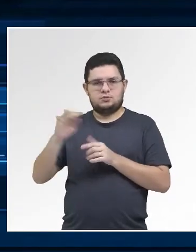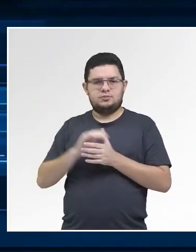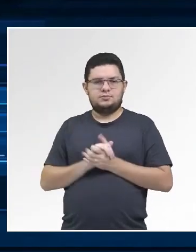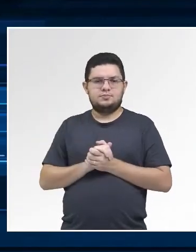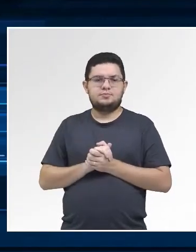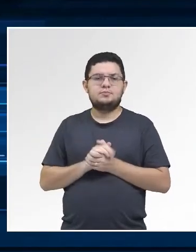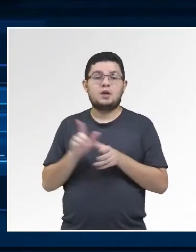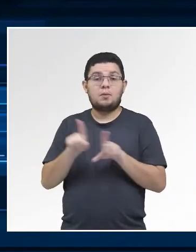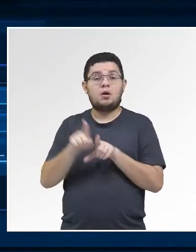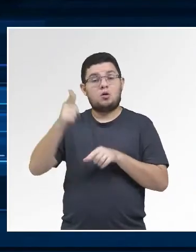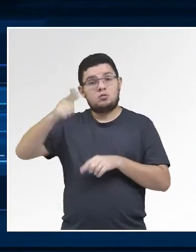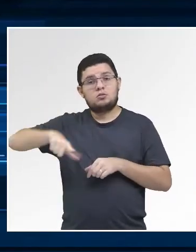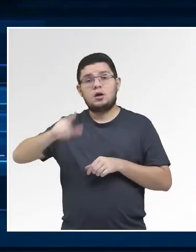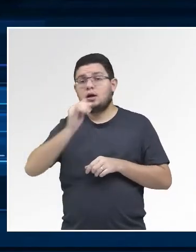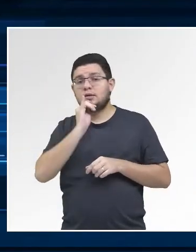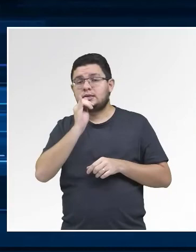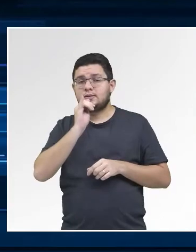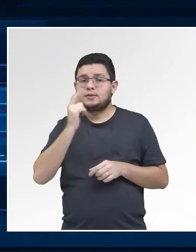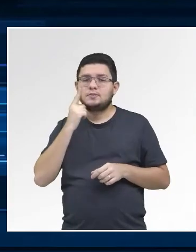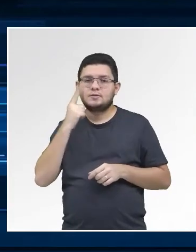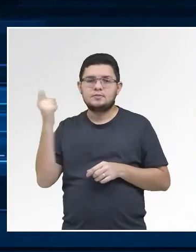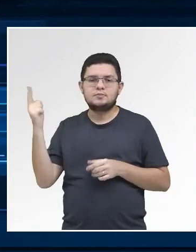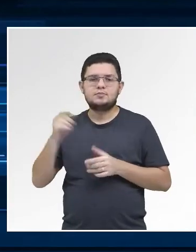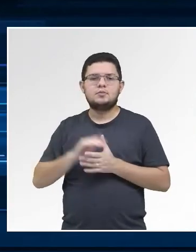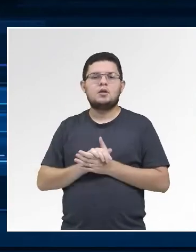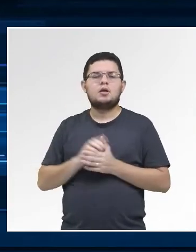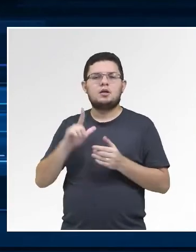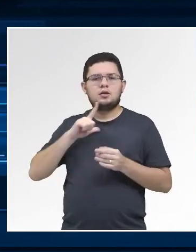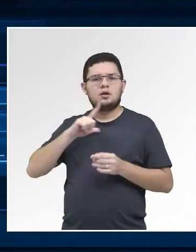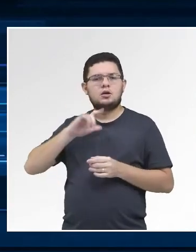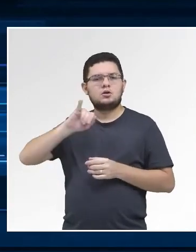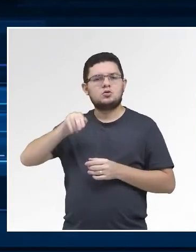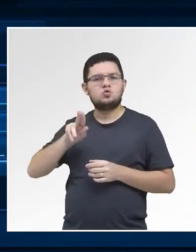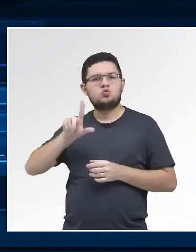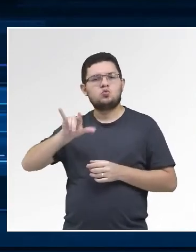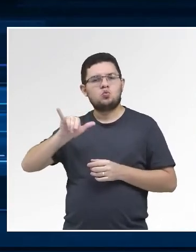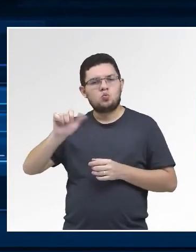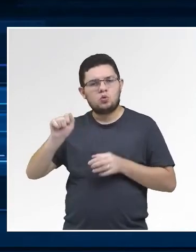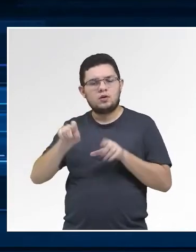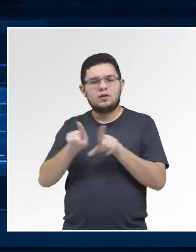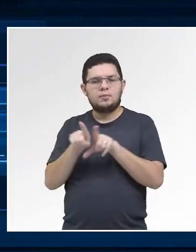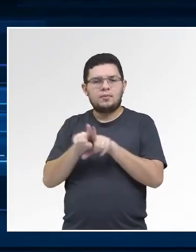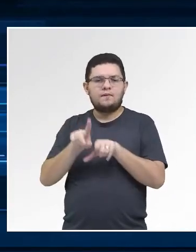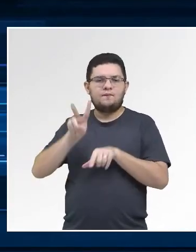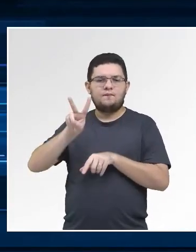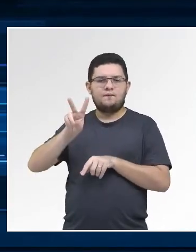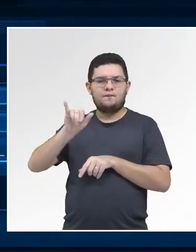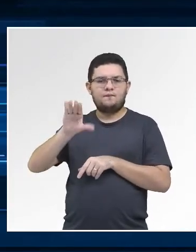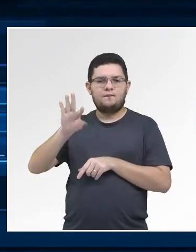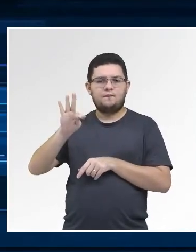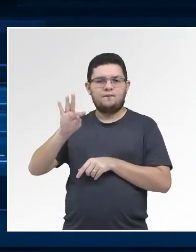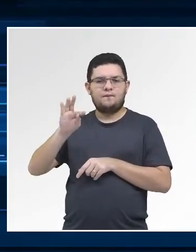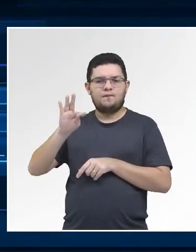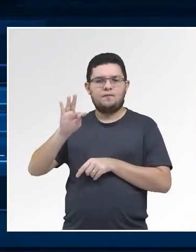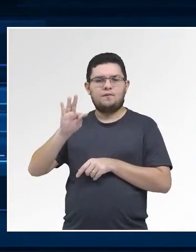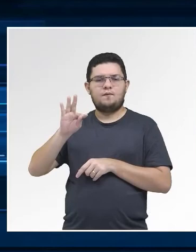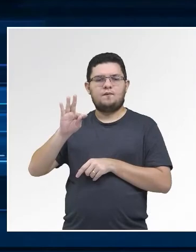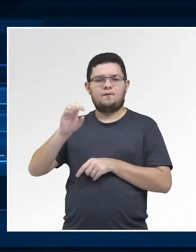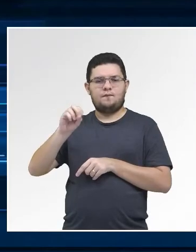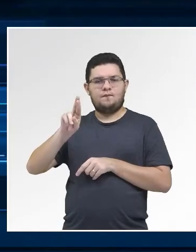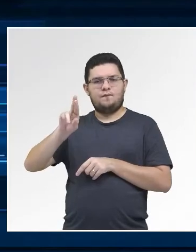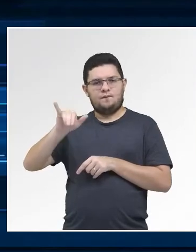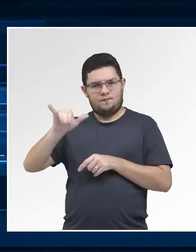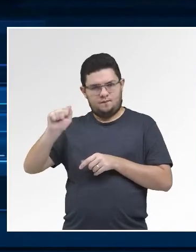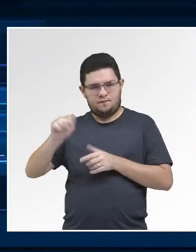Agora eu tenho ali a personagem Júlia, a personagem de Vitória, e elas estão juntas ali. A frase diz o seguinte: She has been